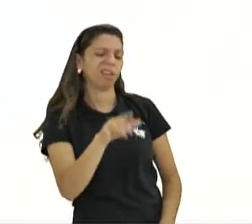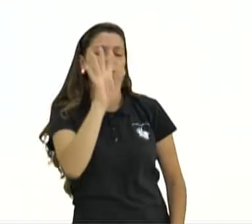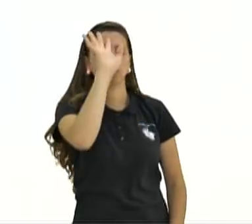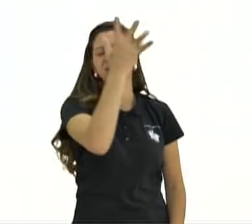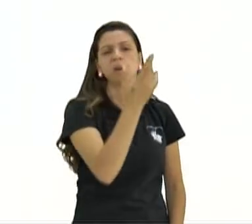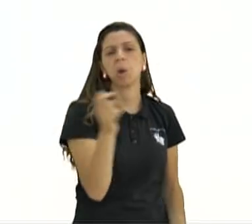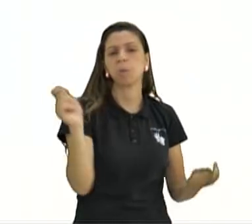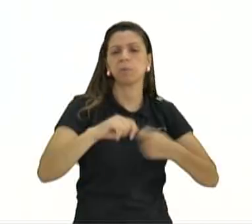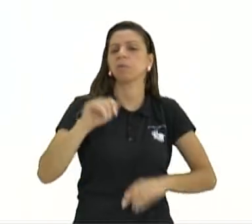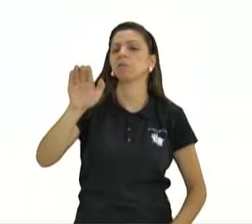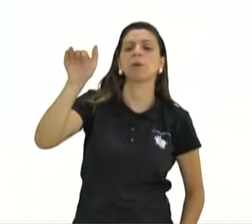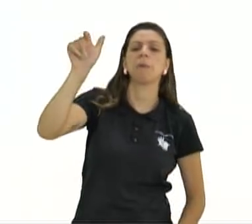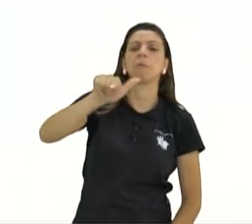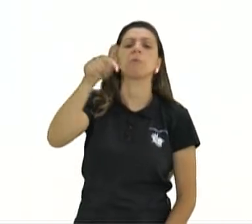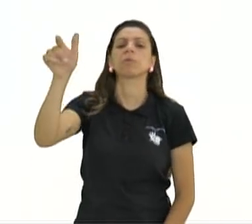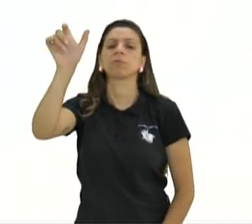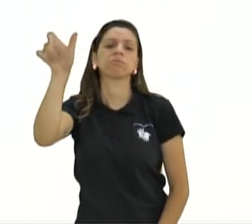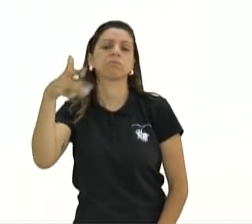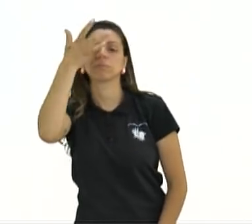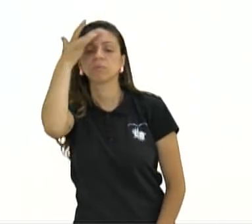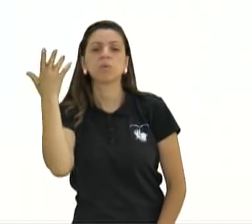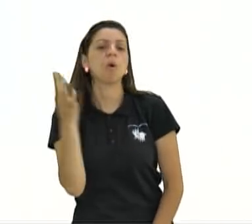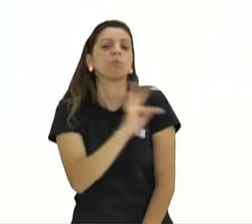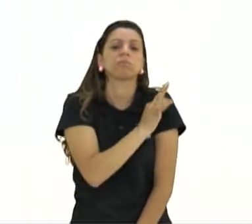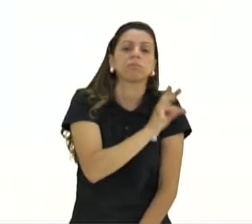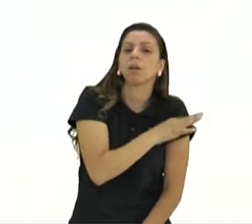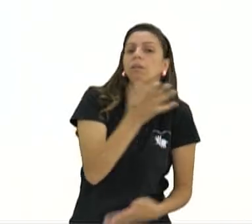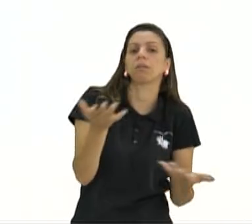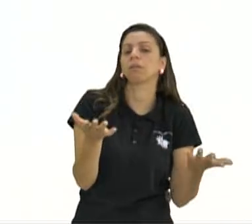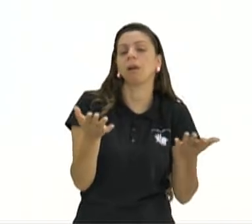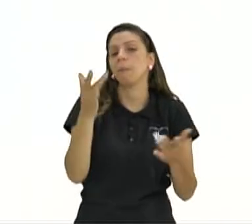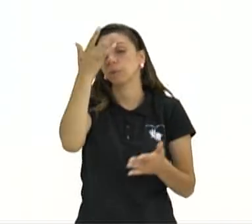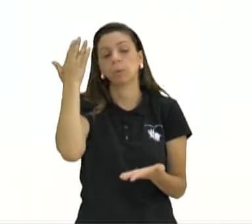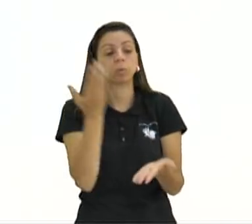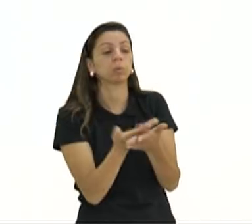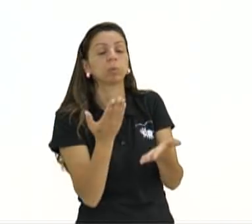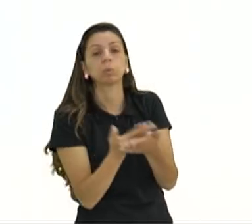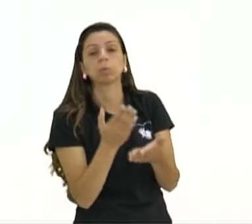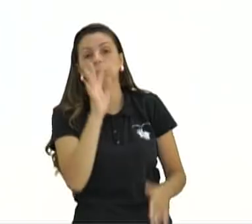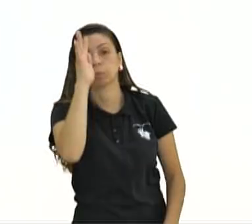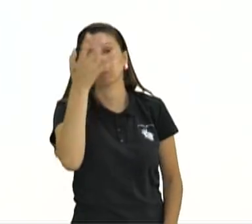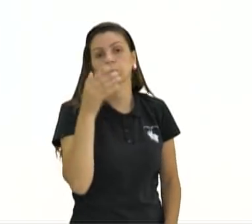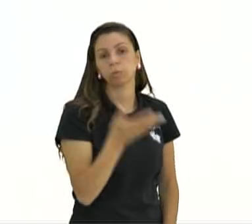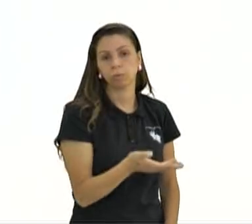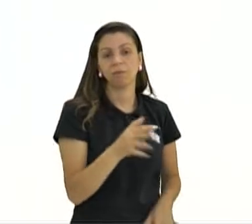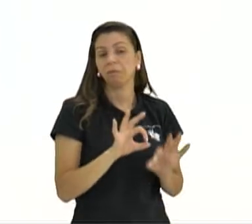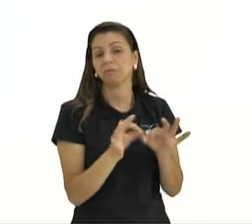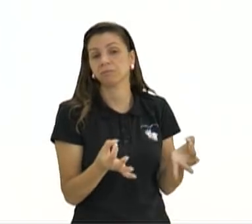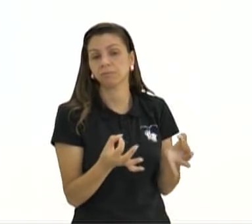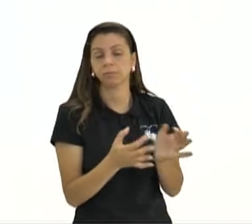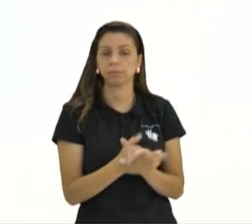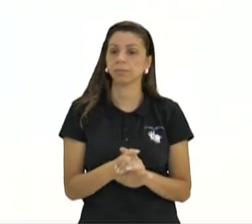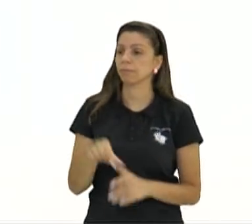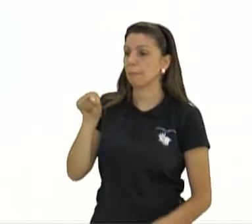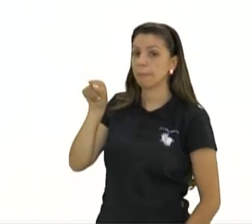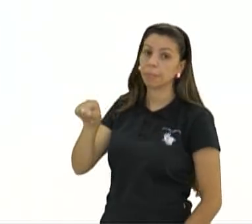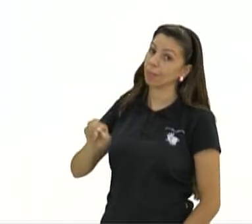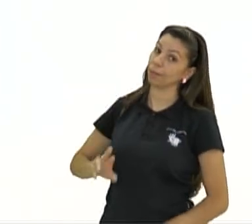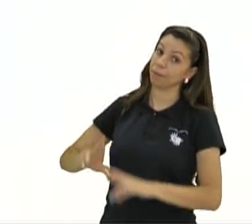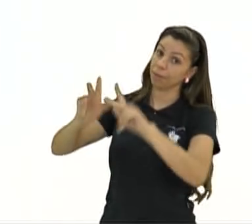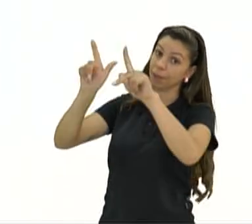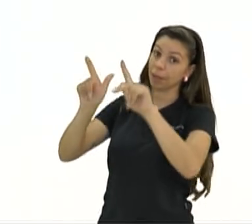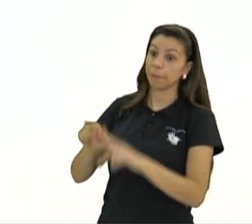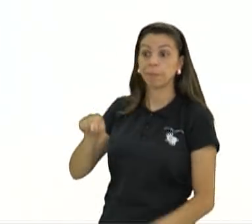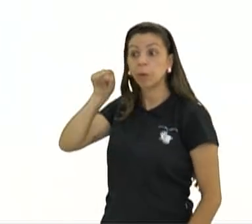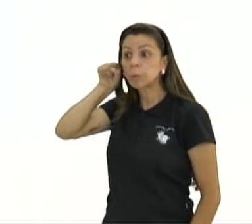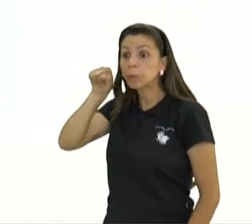precisa chamar o técnico, não precisa chamar a pessoa que estudou para resolver aquilo. Isso é simples. Aqui não. Isso